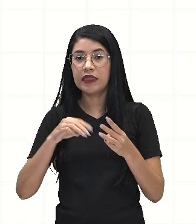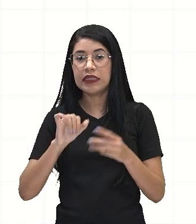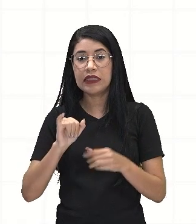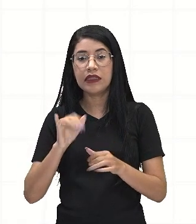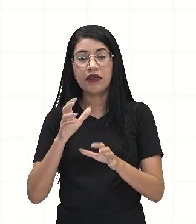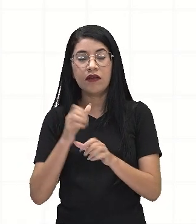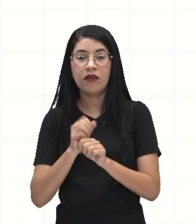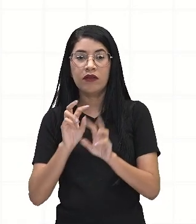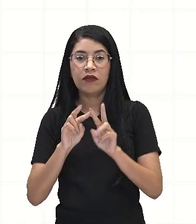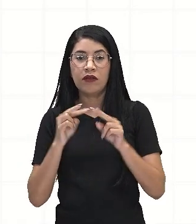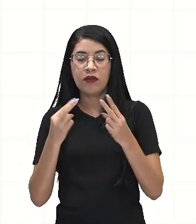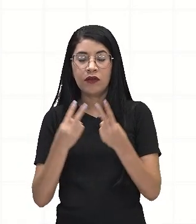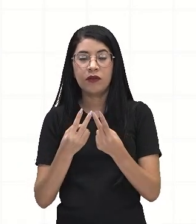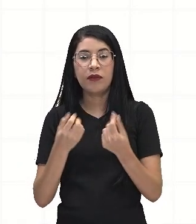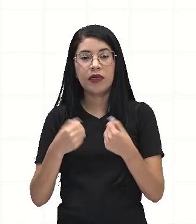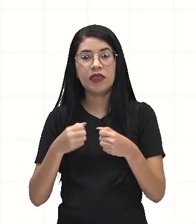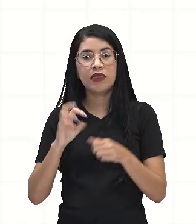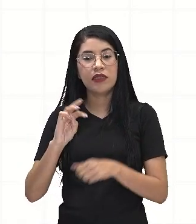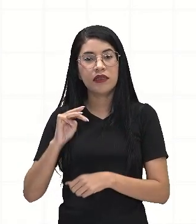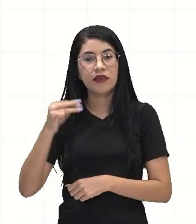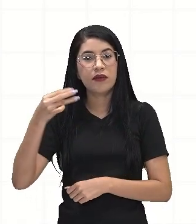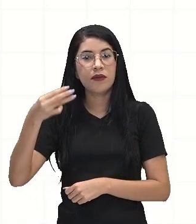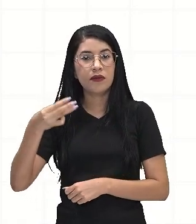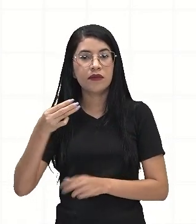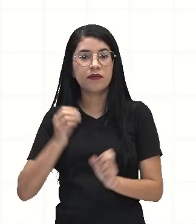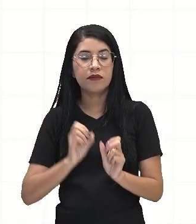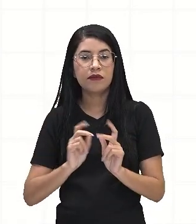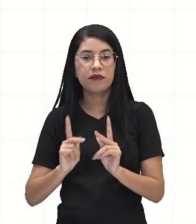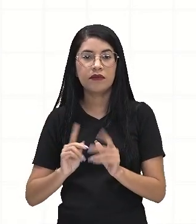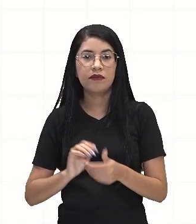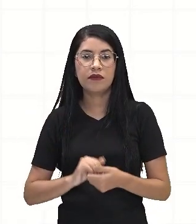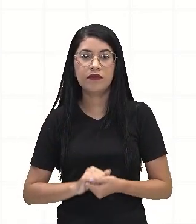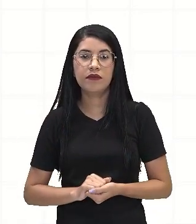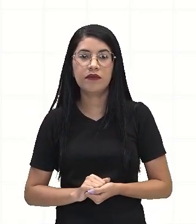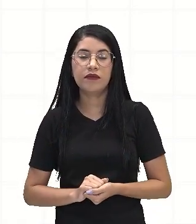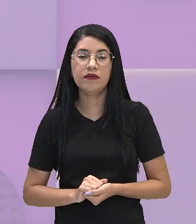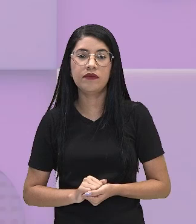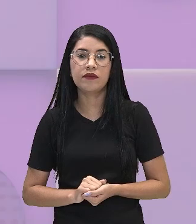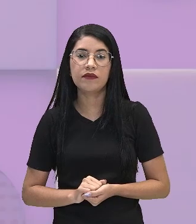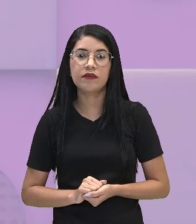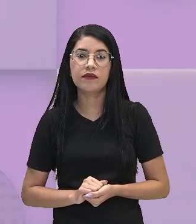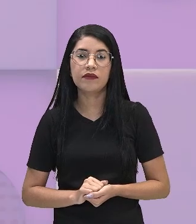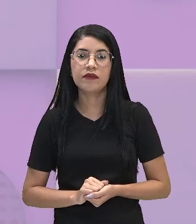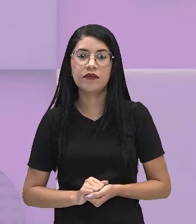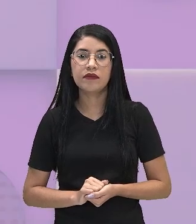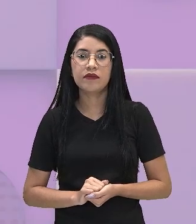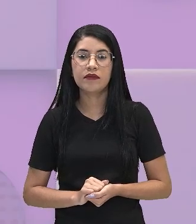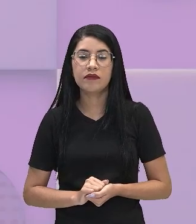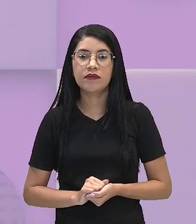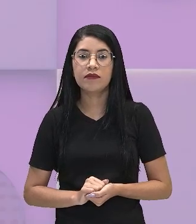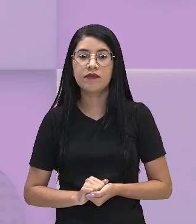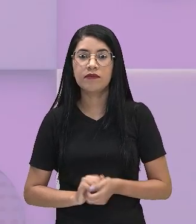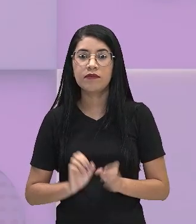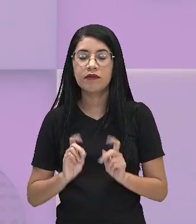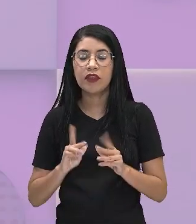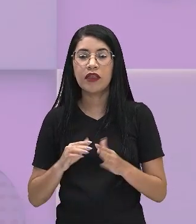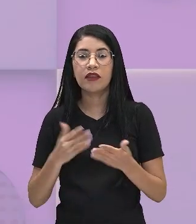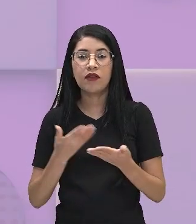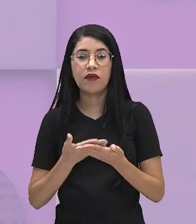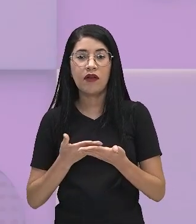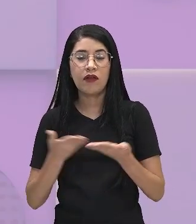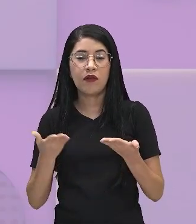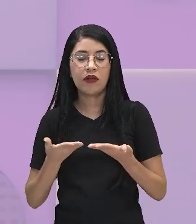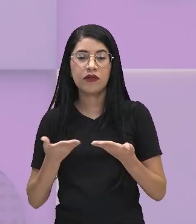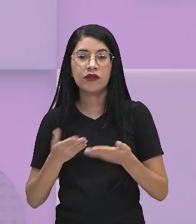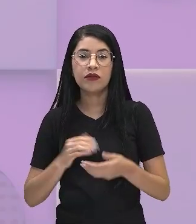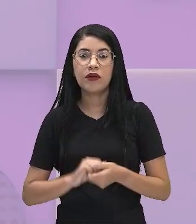tem que elevar aí essa unidade de medida à terceira potência, certo? Muito bem, então essa foi a